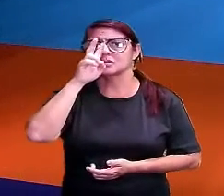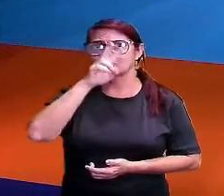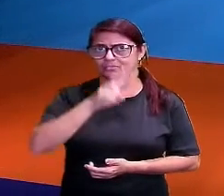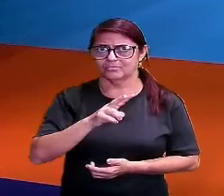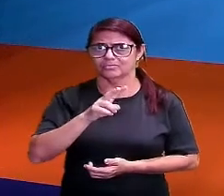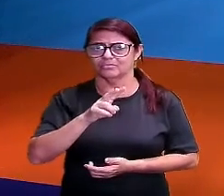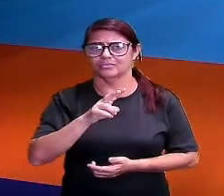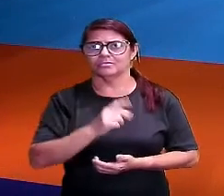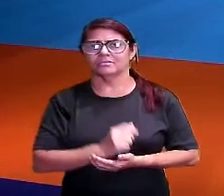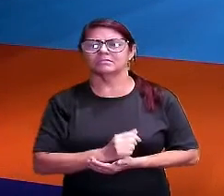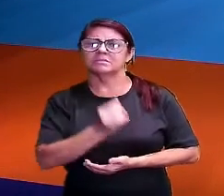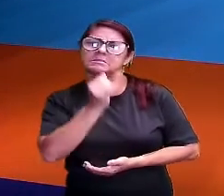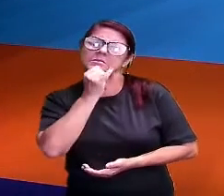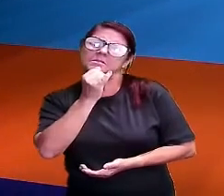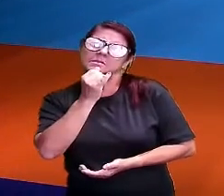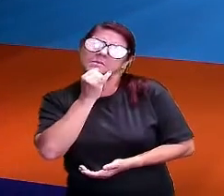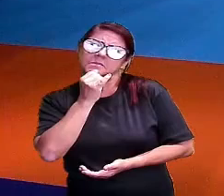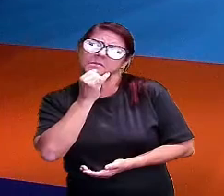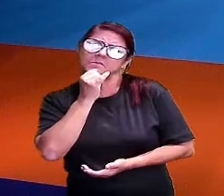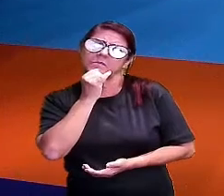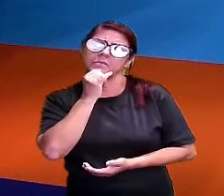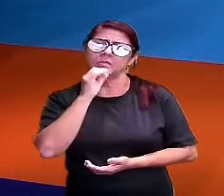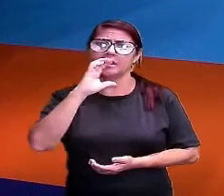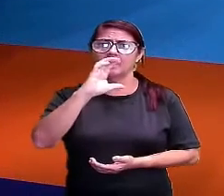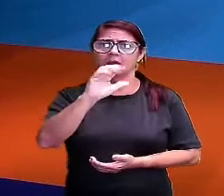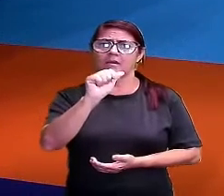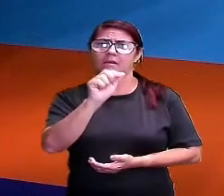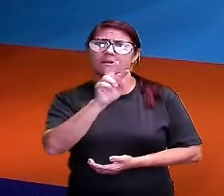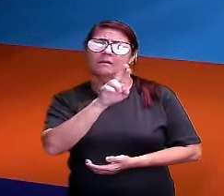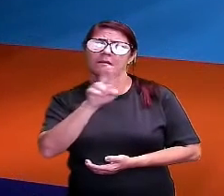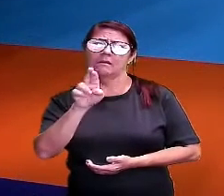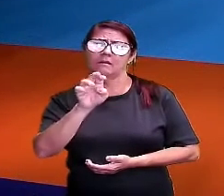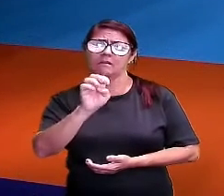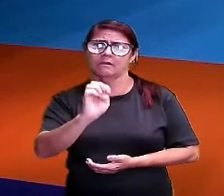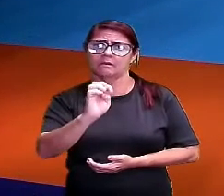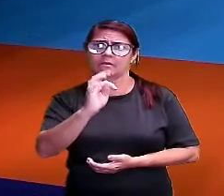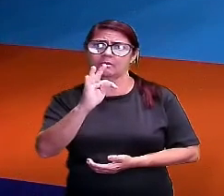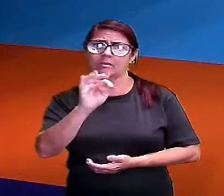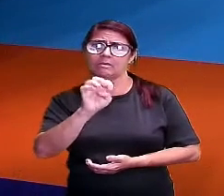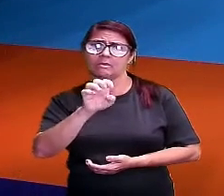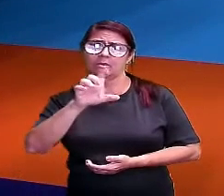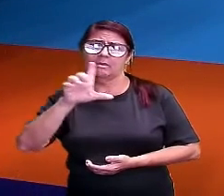caso aqui temos exemplo da palavra carretel. Olha só,